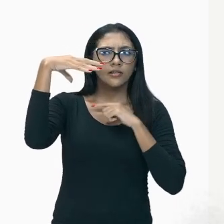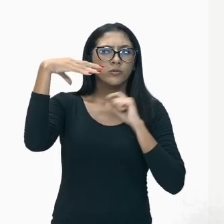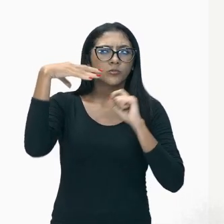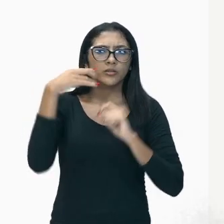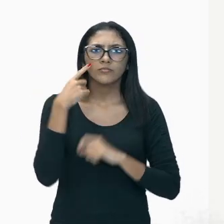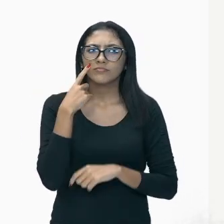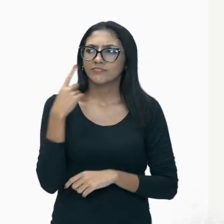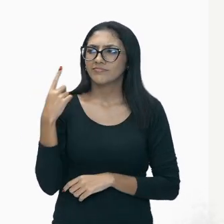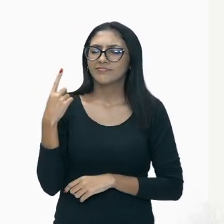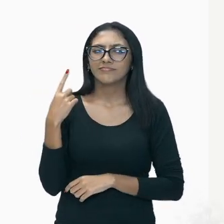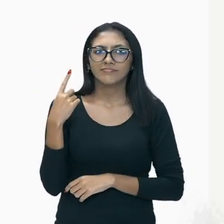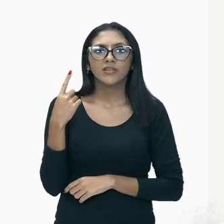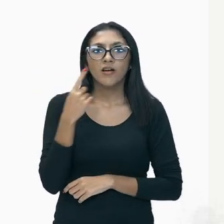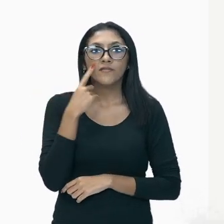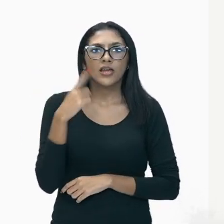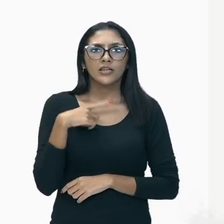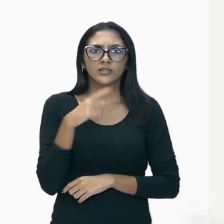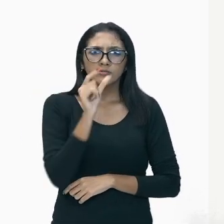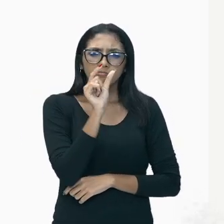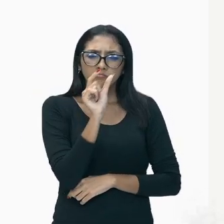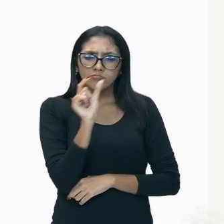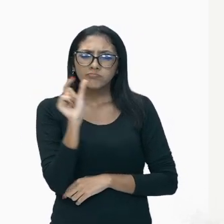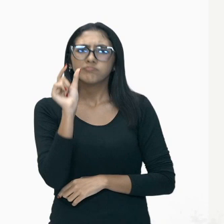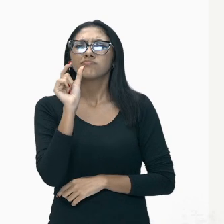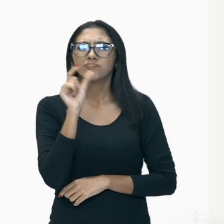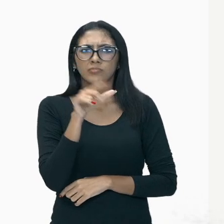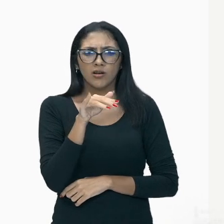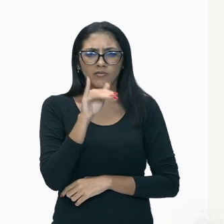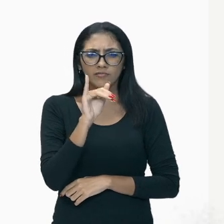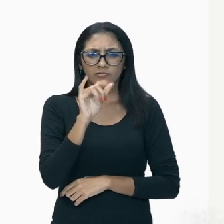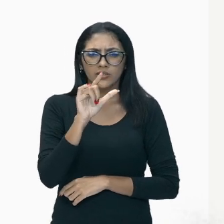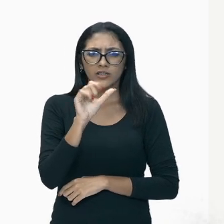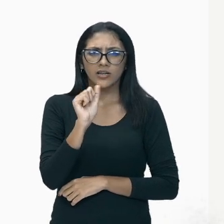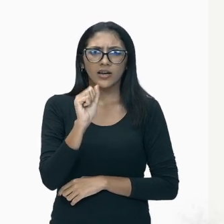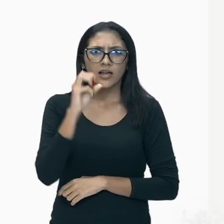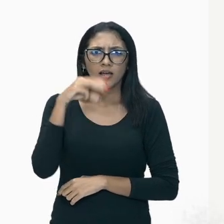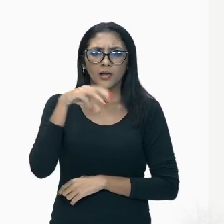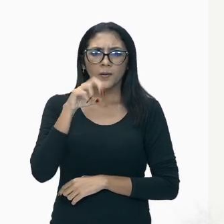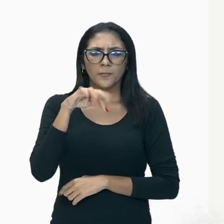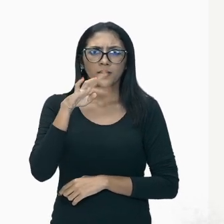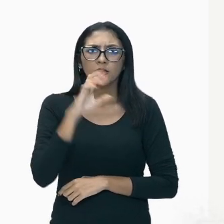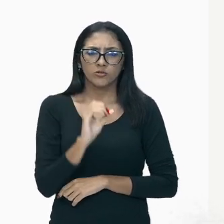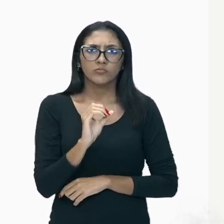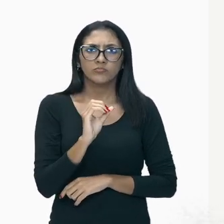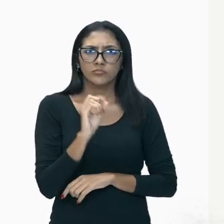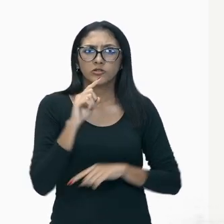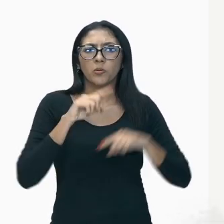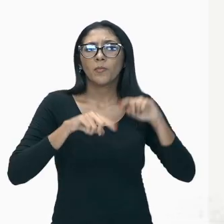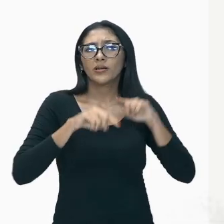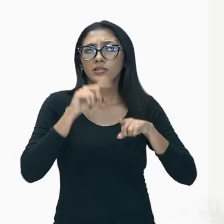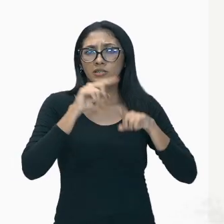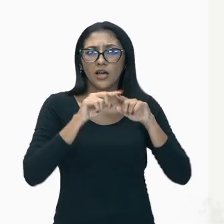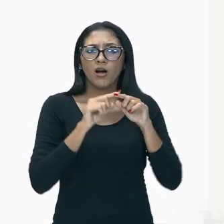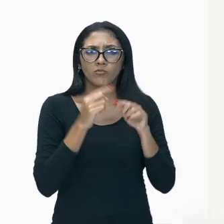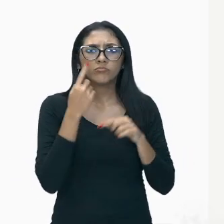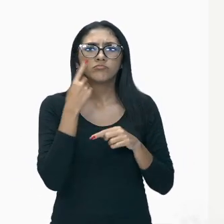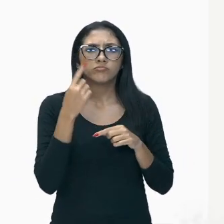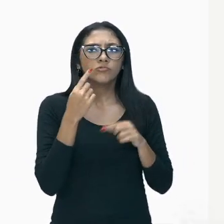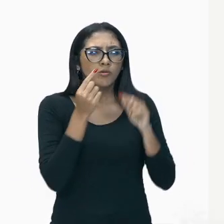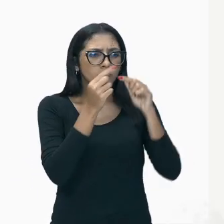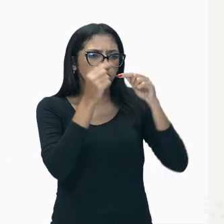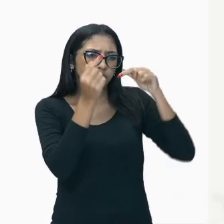Essa lâmpada, ela tem um filamento de tungstênio no interior da lâmpada.